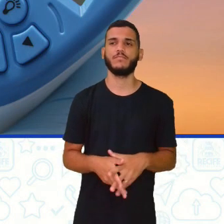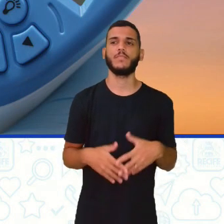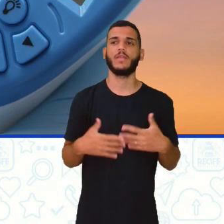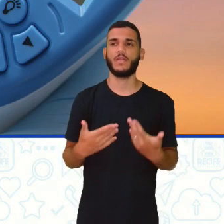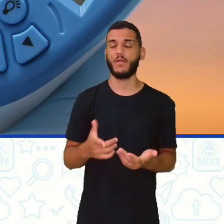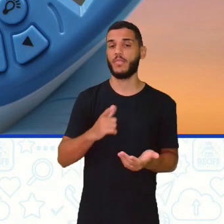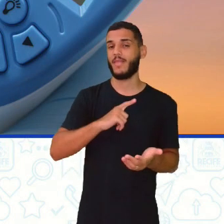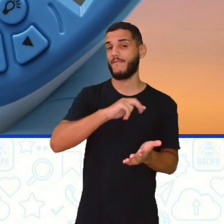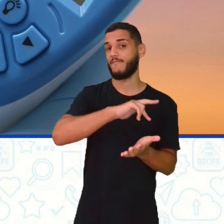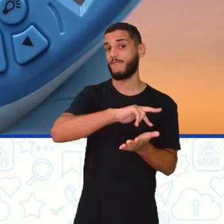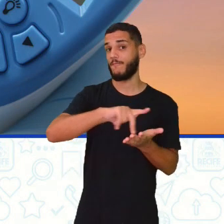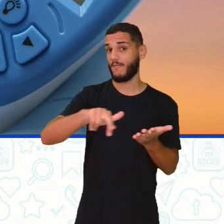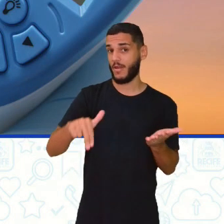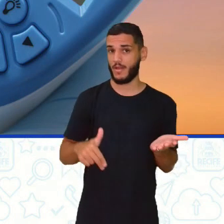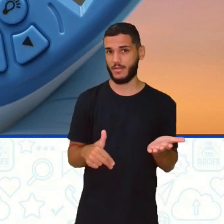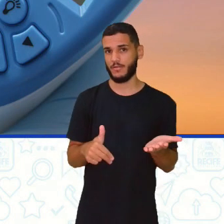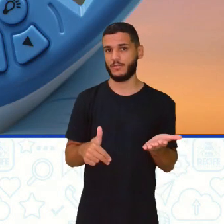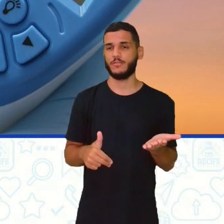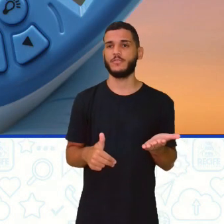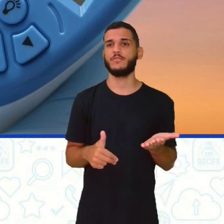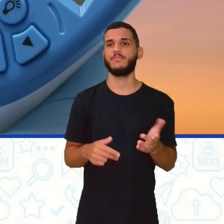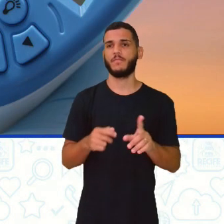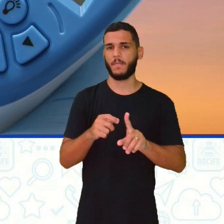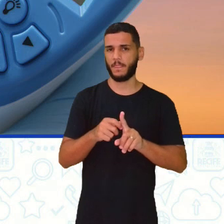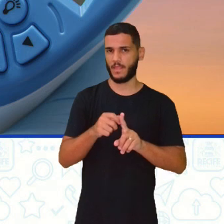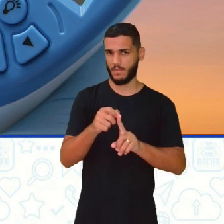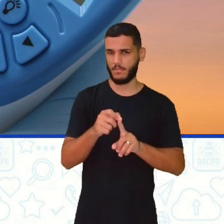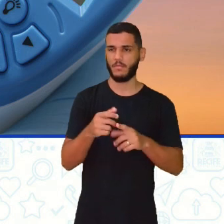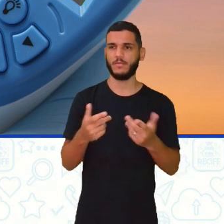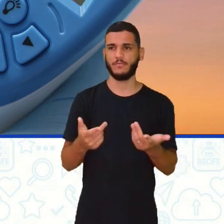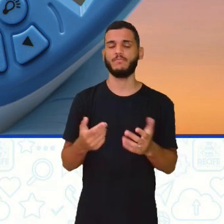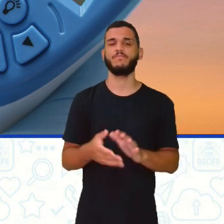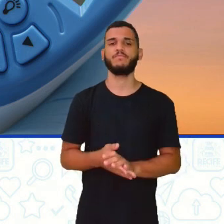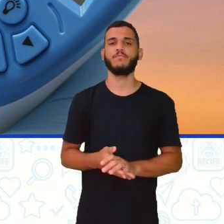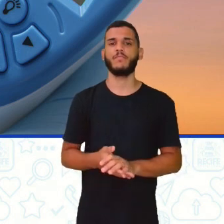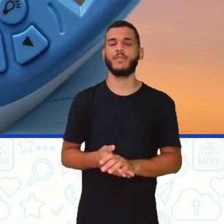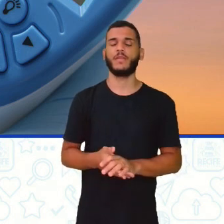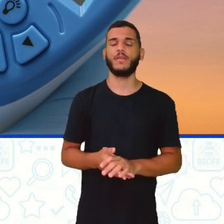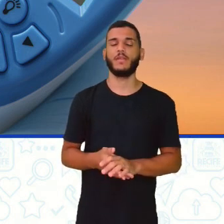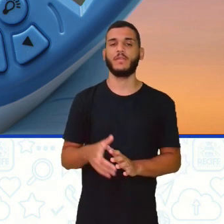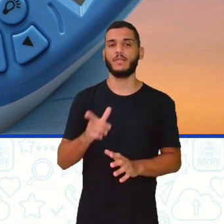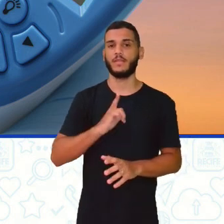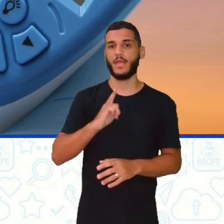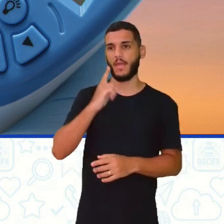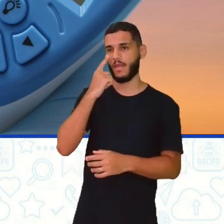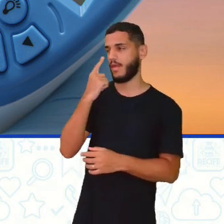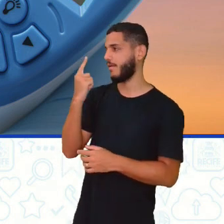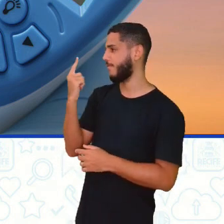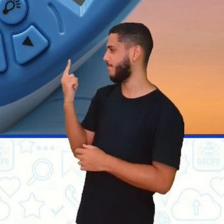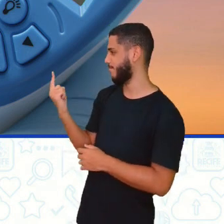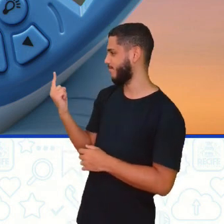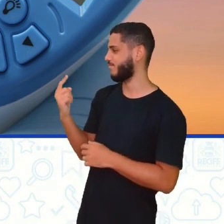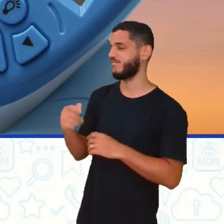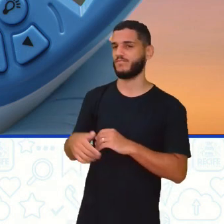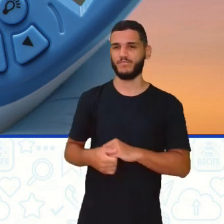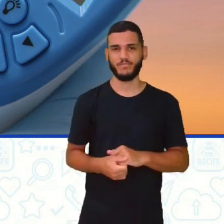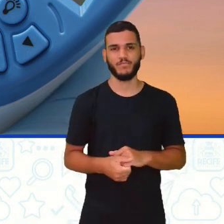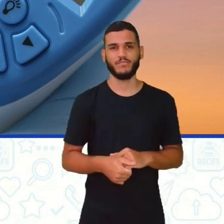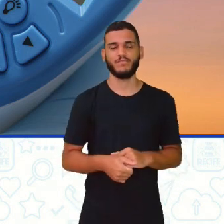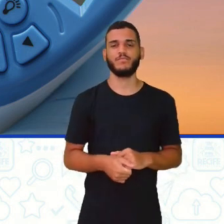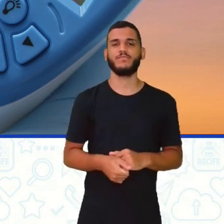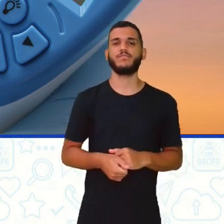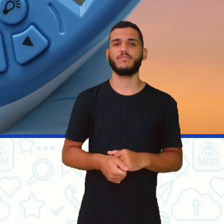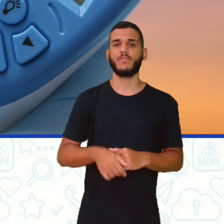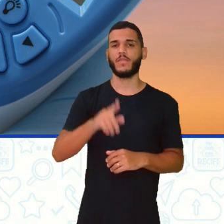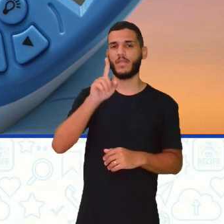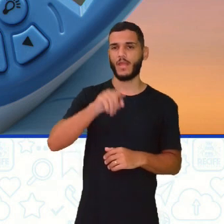existem vários tipos de termômetro. Esse termômetro que está aqui bem grande na tela, ele faz parte, não é,